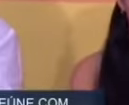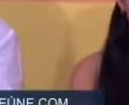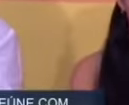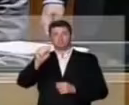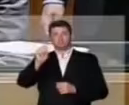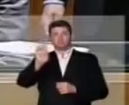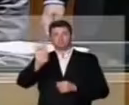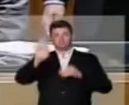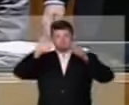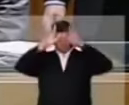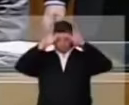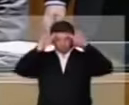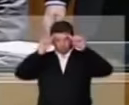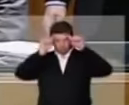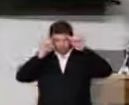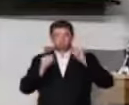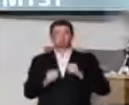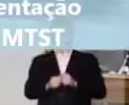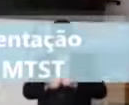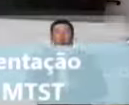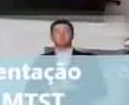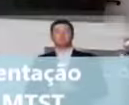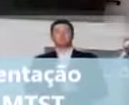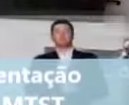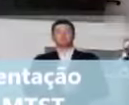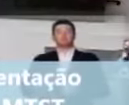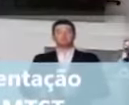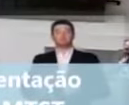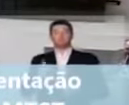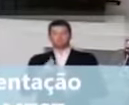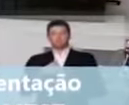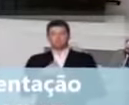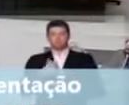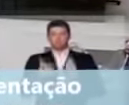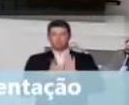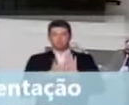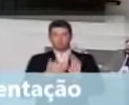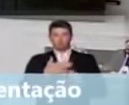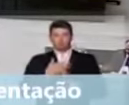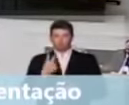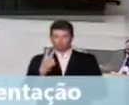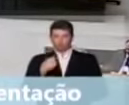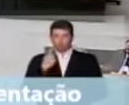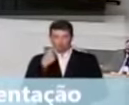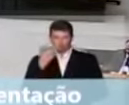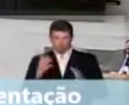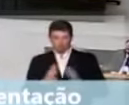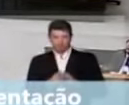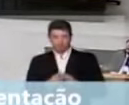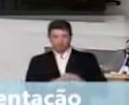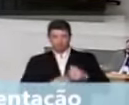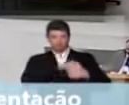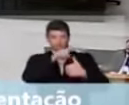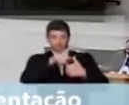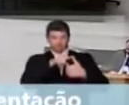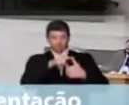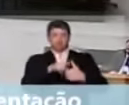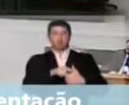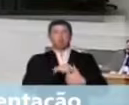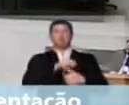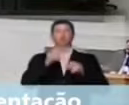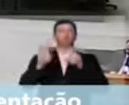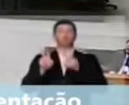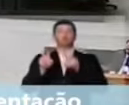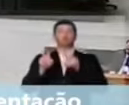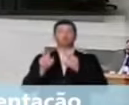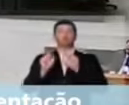governar. Senhor presidente, eu quero aqui falar de duas proposições minhas. A primeira diz respeito